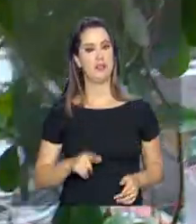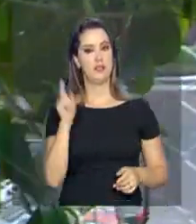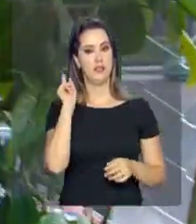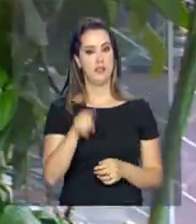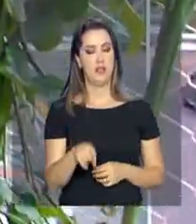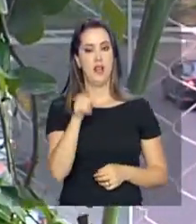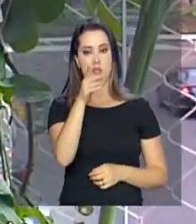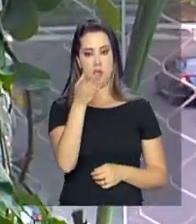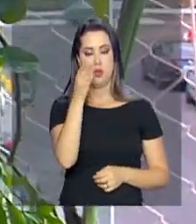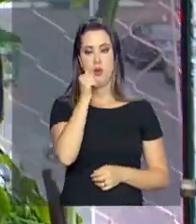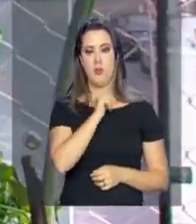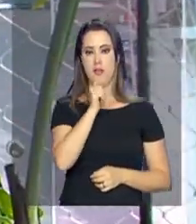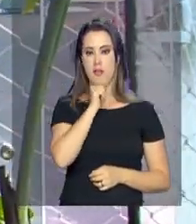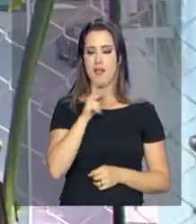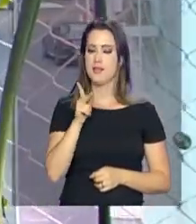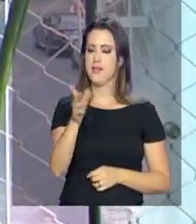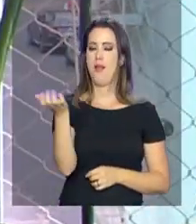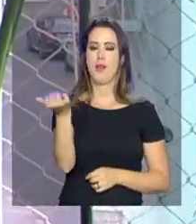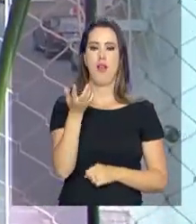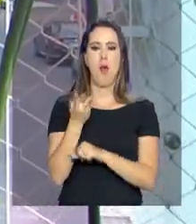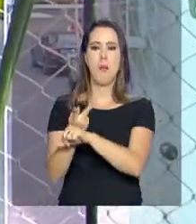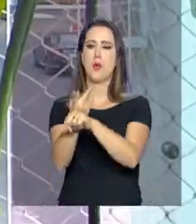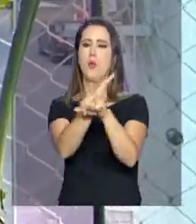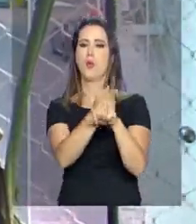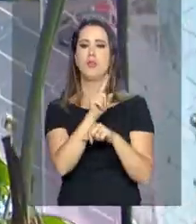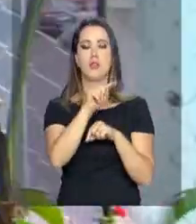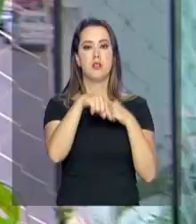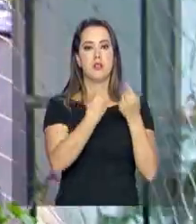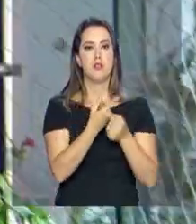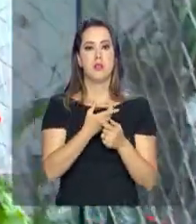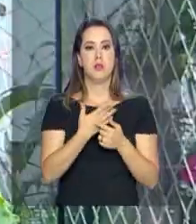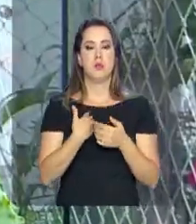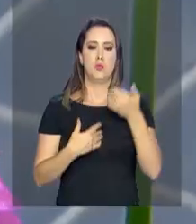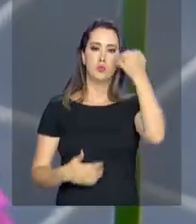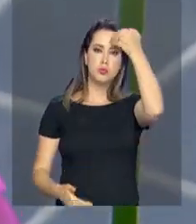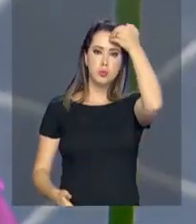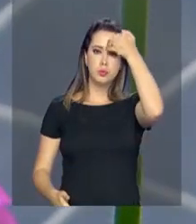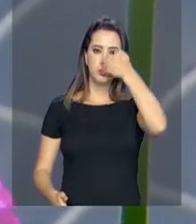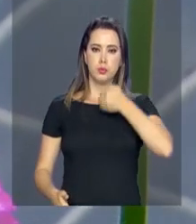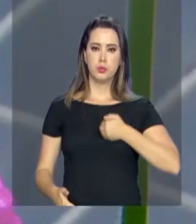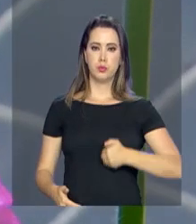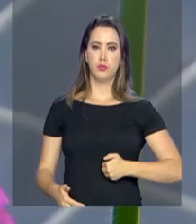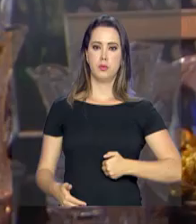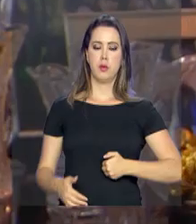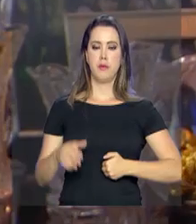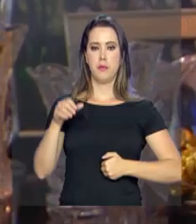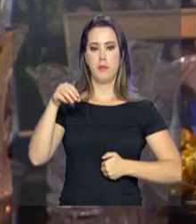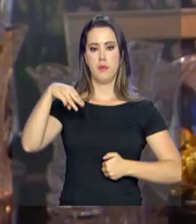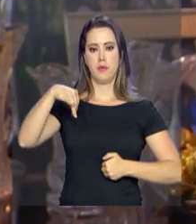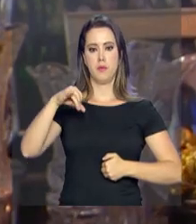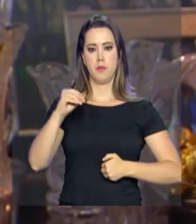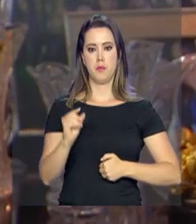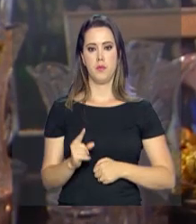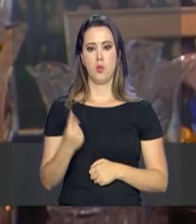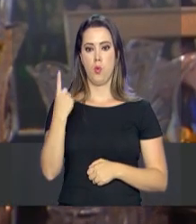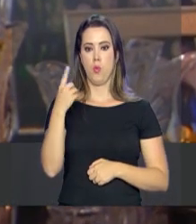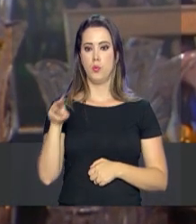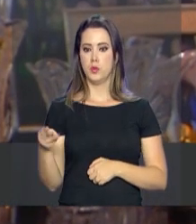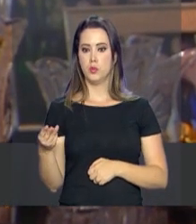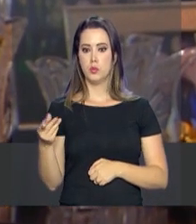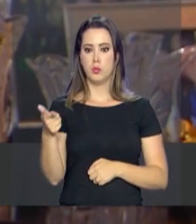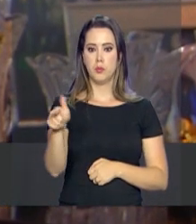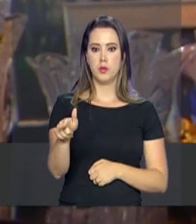de que maria do carmo não abre mão ainda mais depois de sofrer um avc em maio deste ano de um minuto para o outro